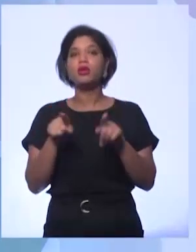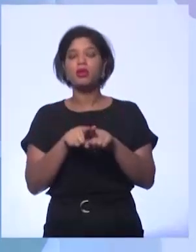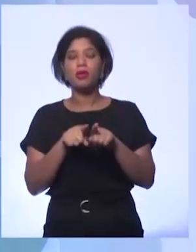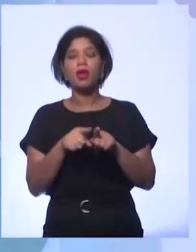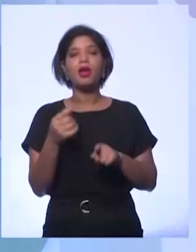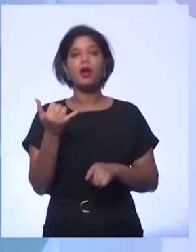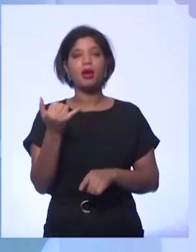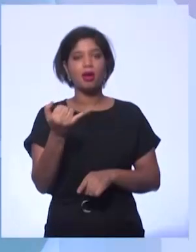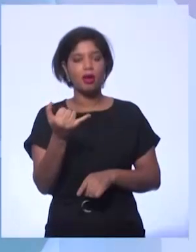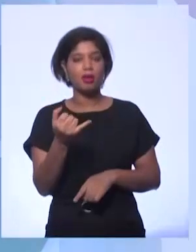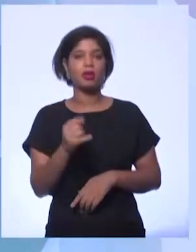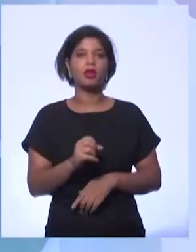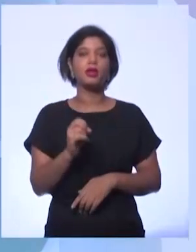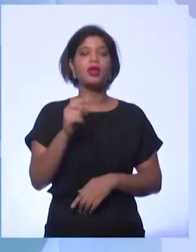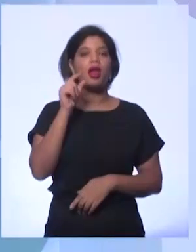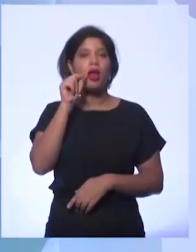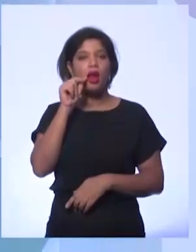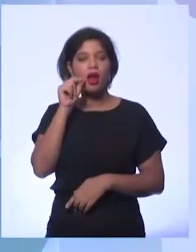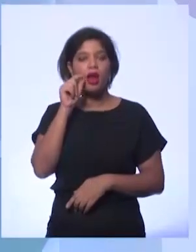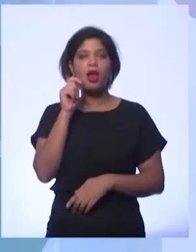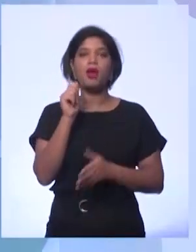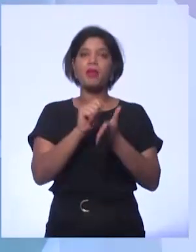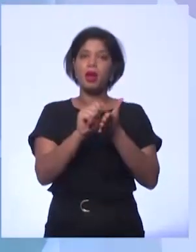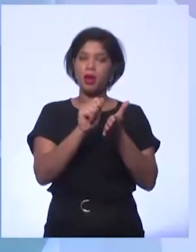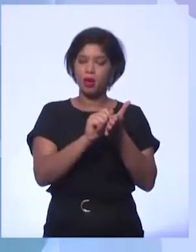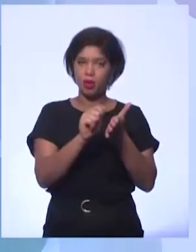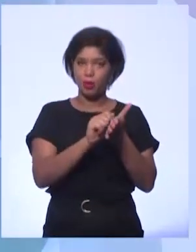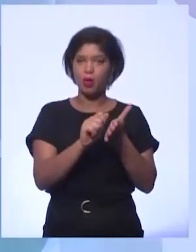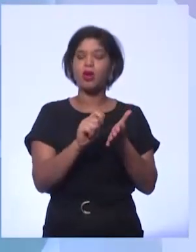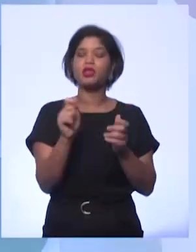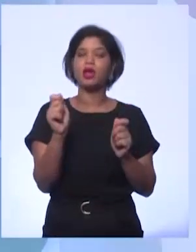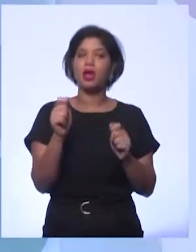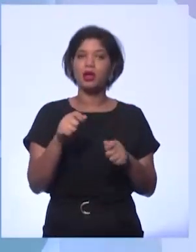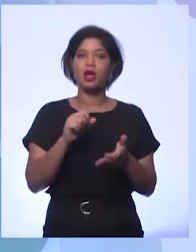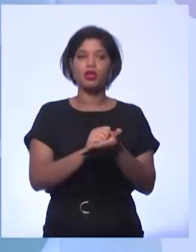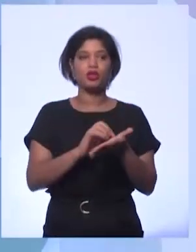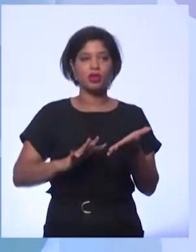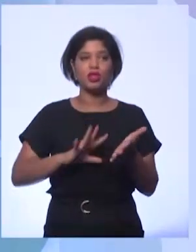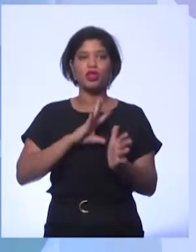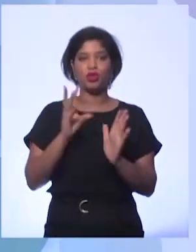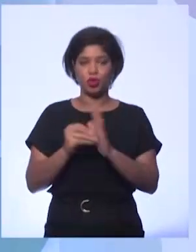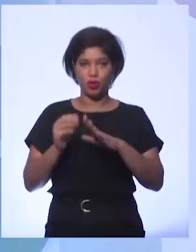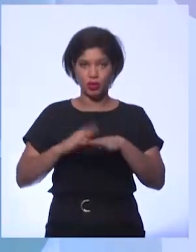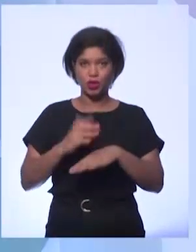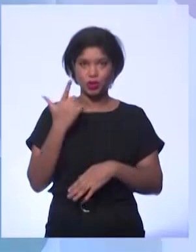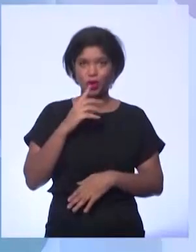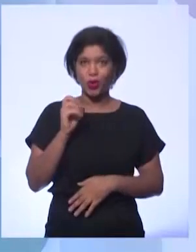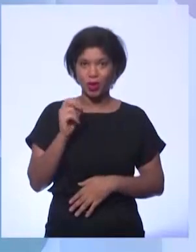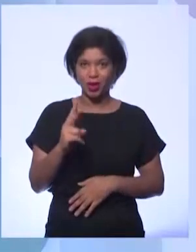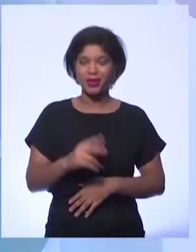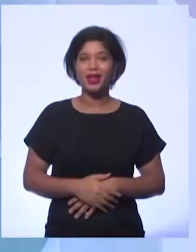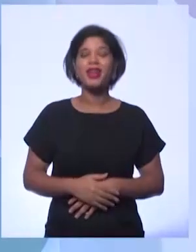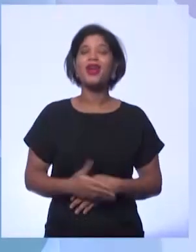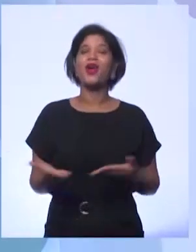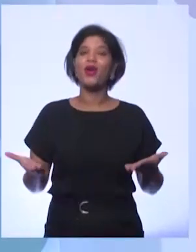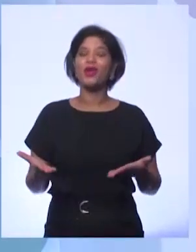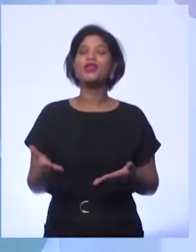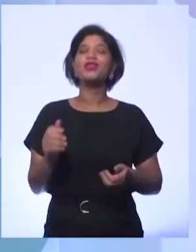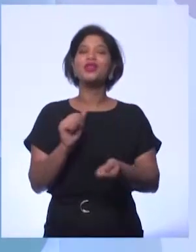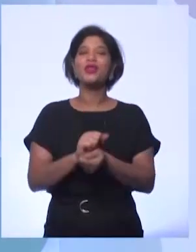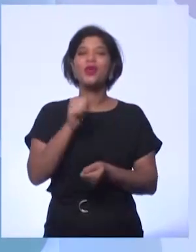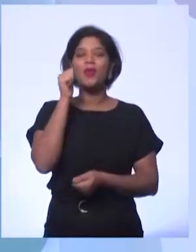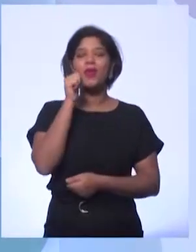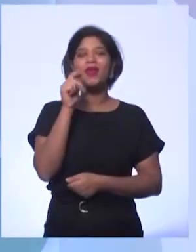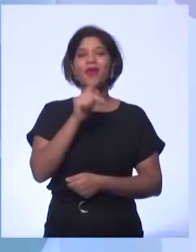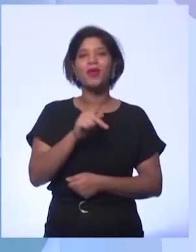anotação ou um caderno, lápis, borracha e caneta para poder fazer todas as nossas atividades aqui da aula, tá bom? Conto hoje com a presença da